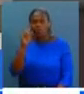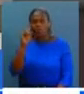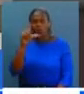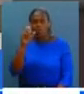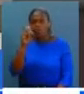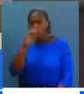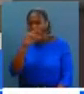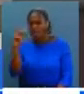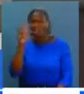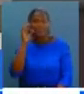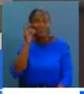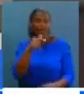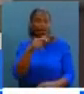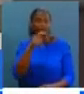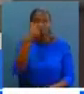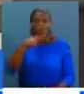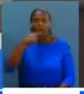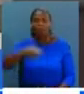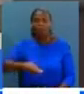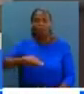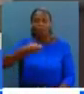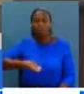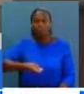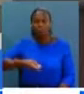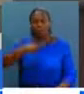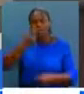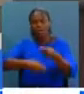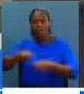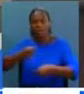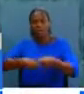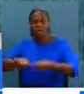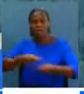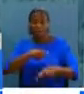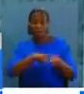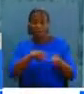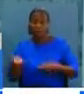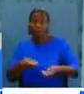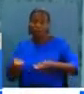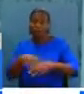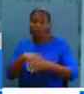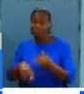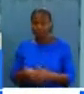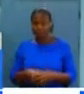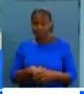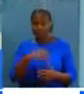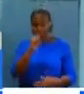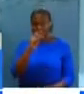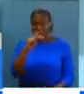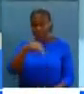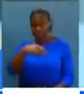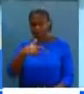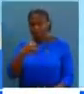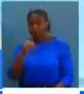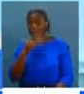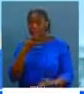lá, que pessoas te põe. Aluga-se. Vende-se, que ele já é negócio. Segundo Santos, até